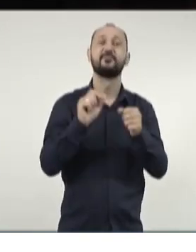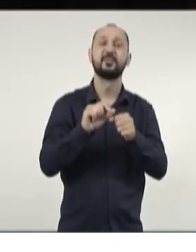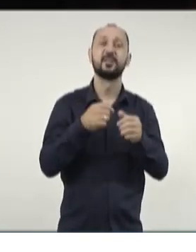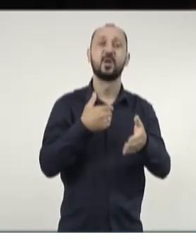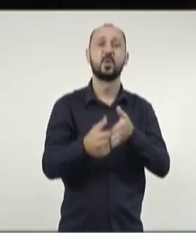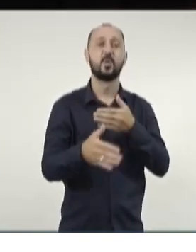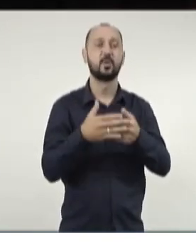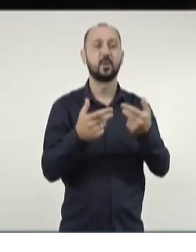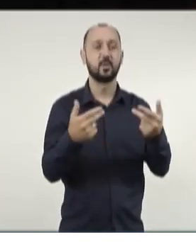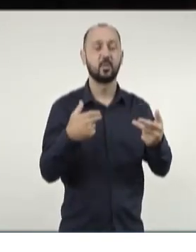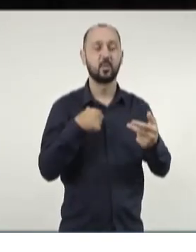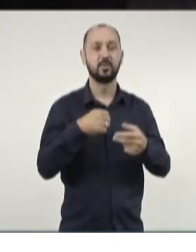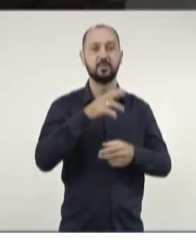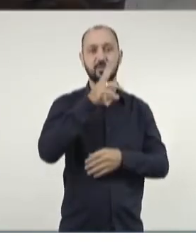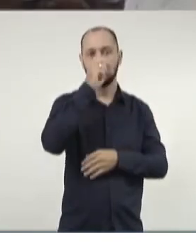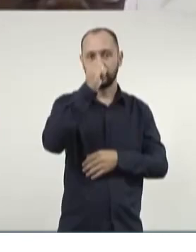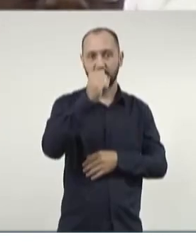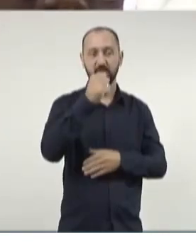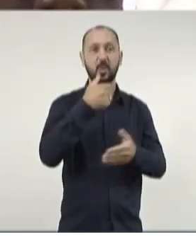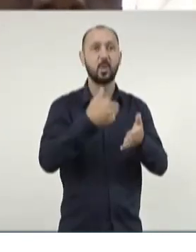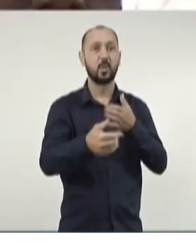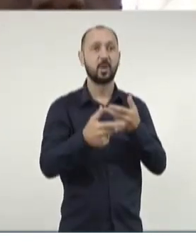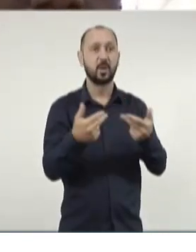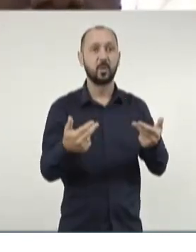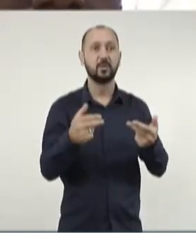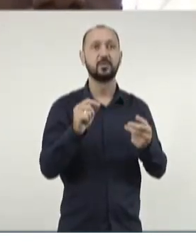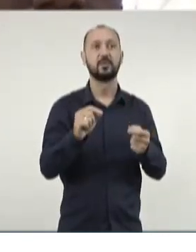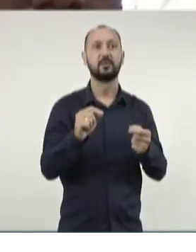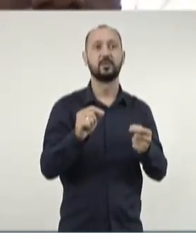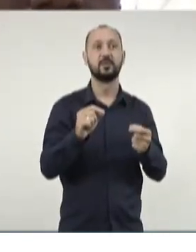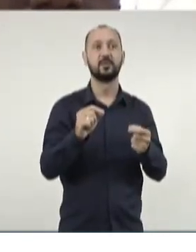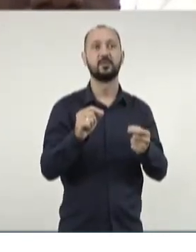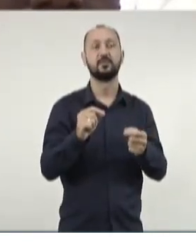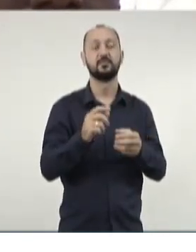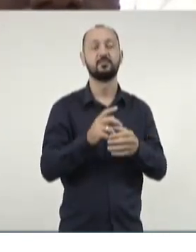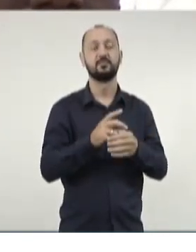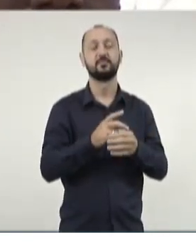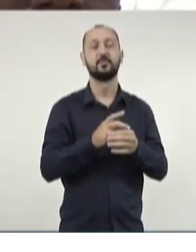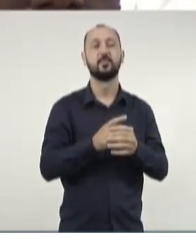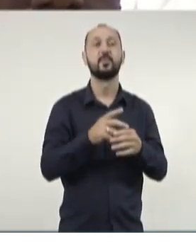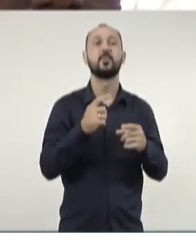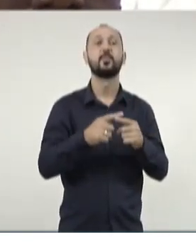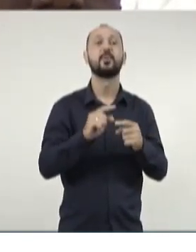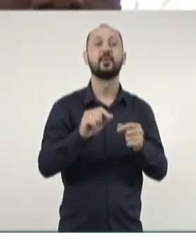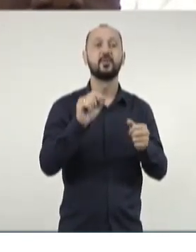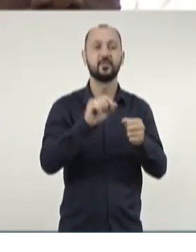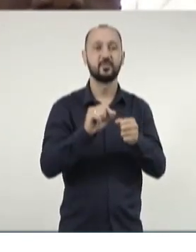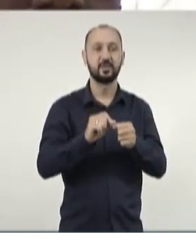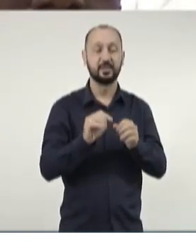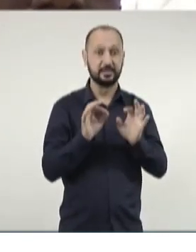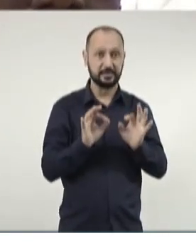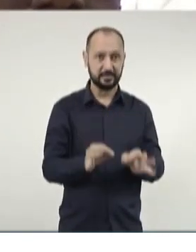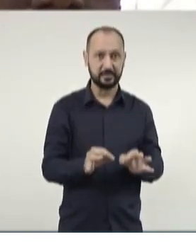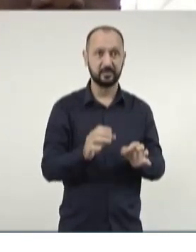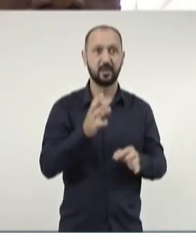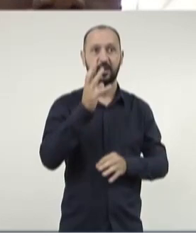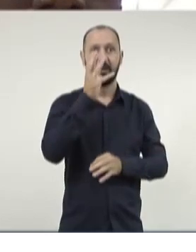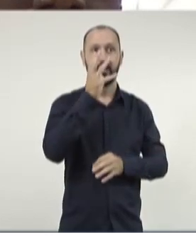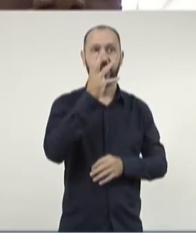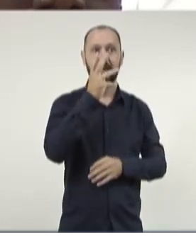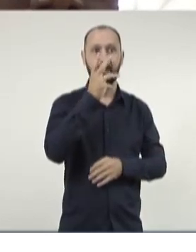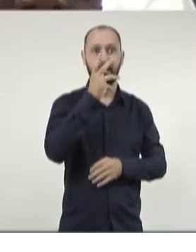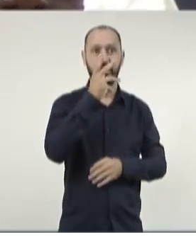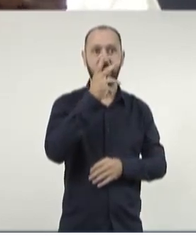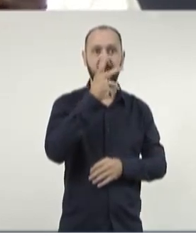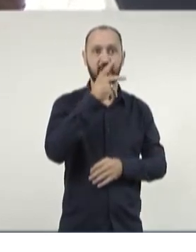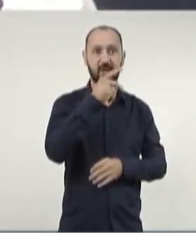qualquer procedimento invasivo ou qualquer outra coisa que talvez... Por quê? Porque fazer esse certo demanda